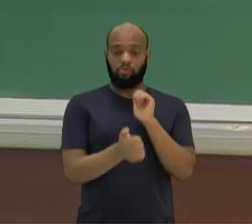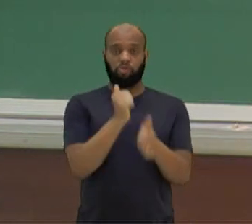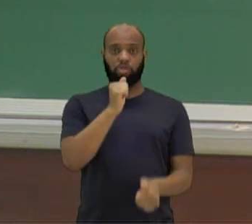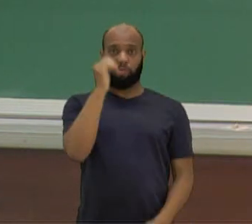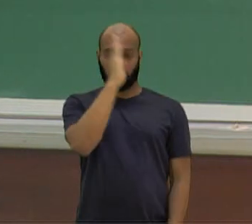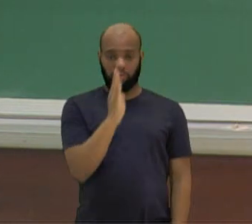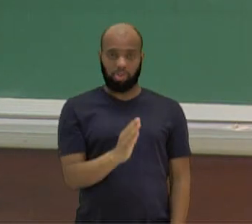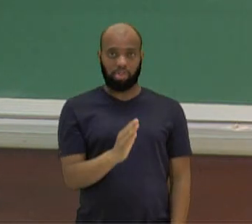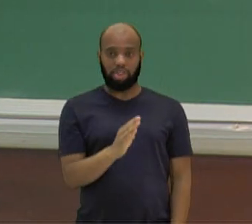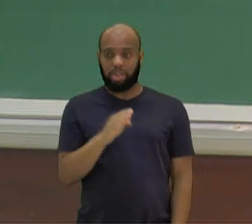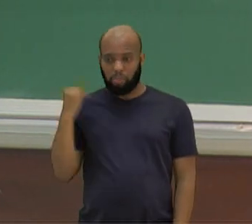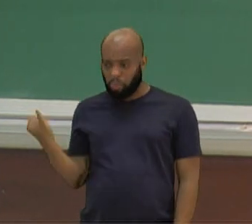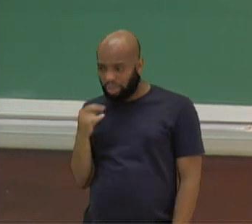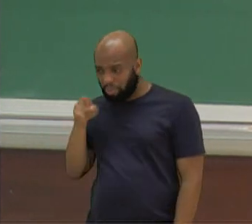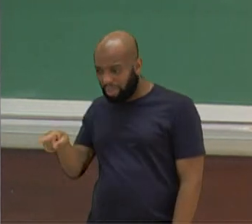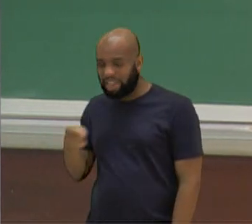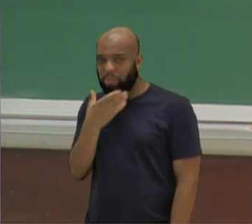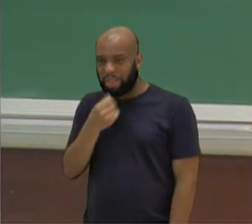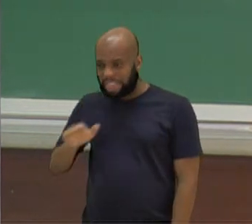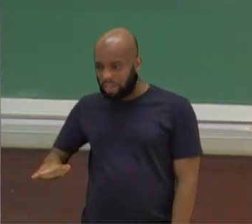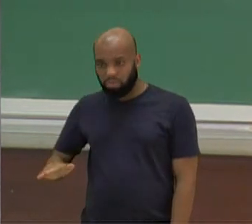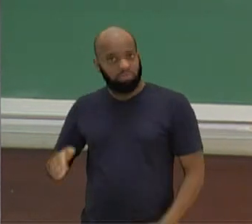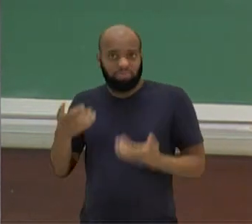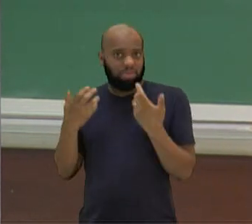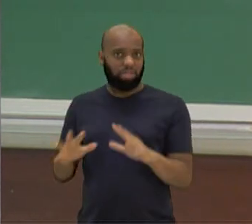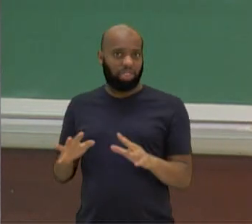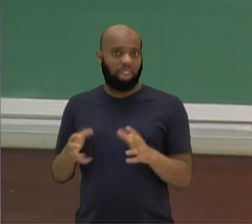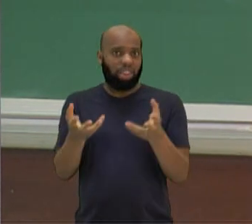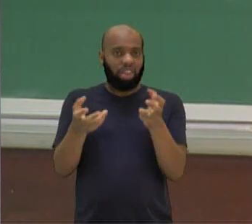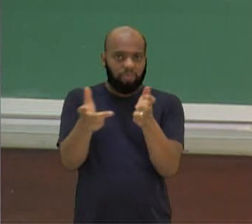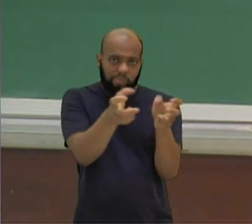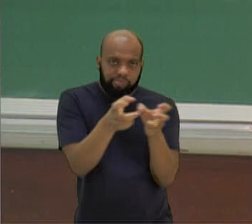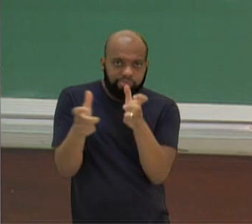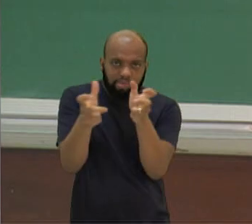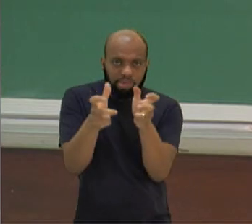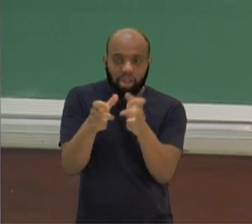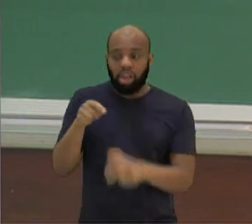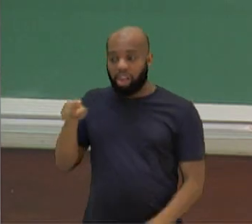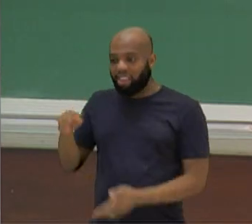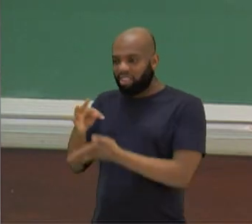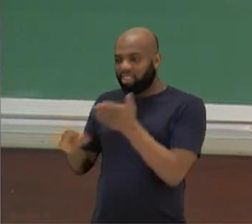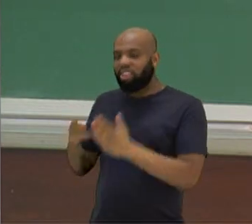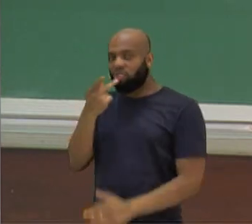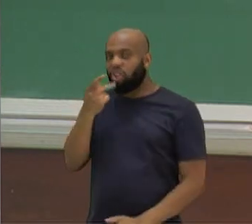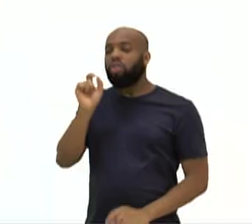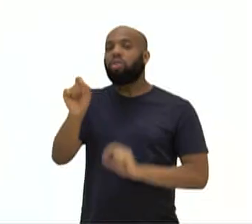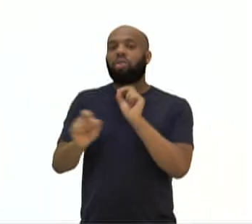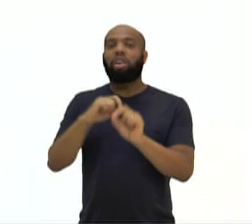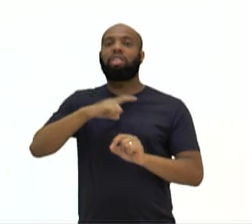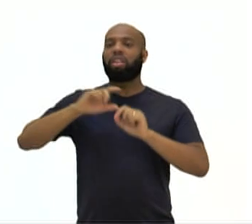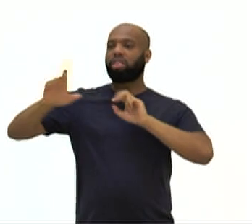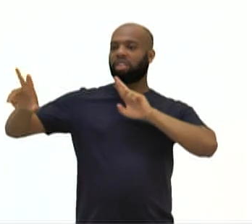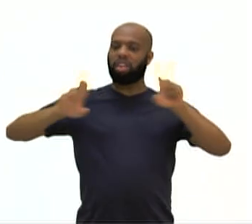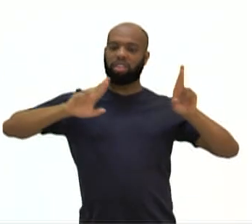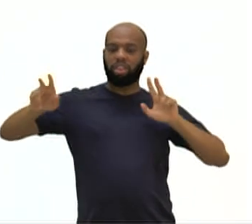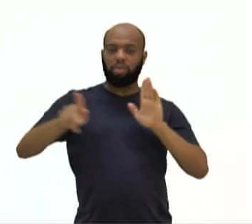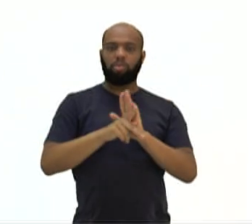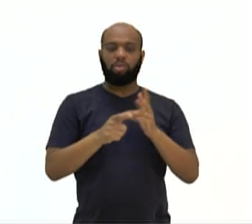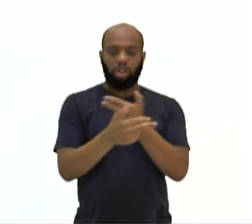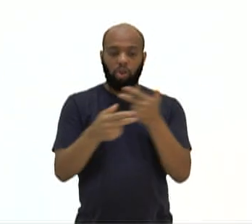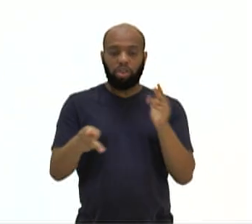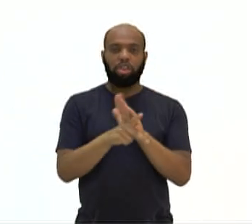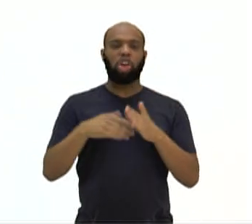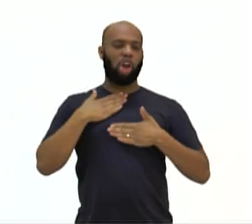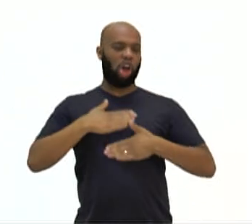é importante para aquele menino ali que prefere jogar videogame. Ela vai falar, de fato, sobre a diferença nas atividades